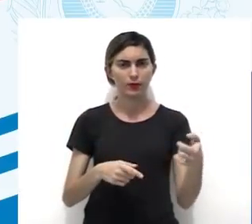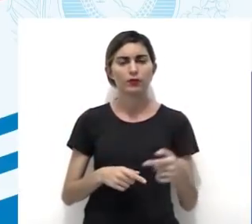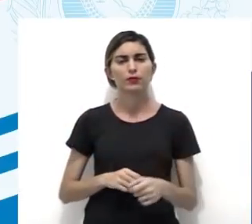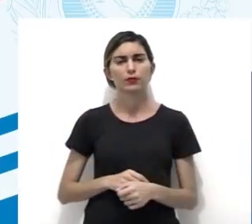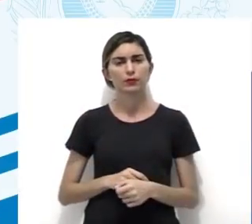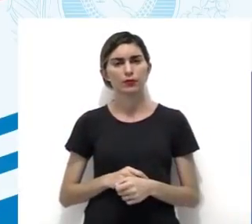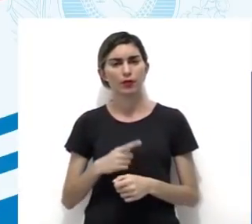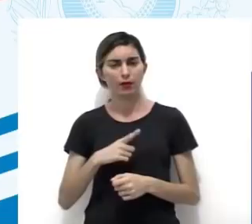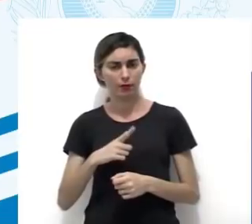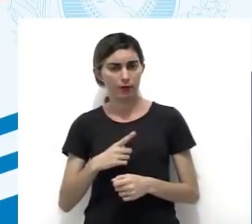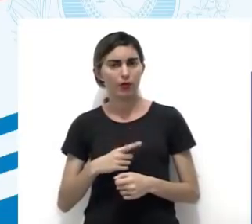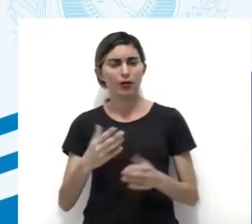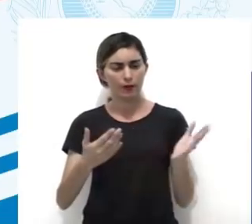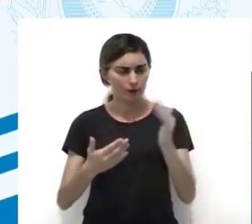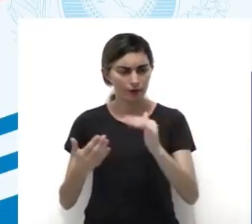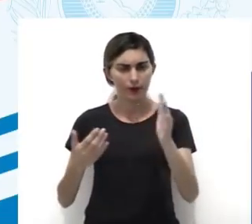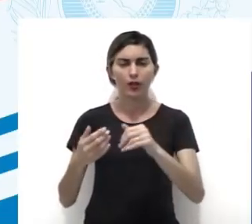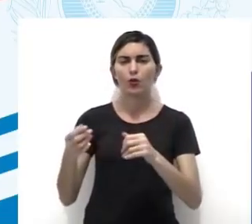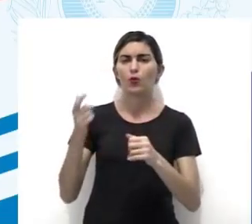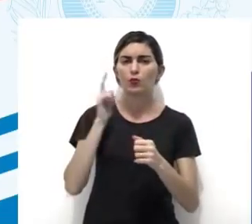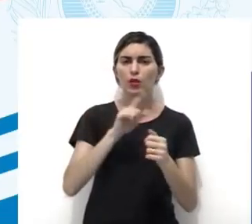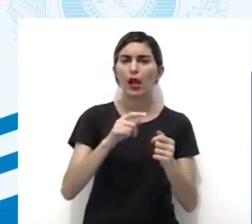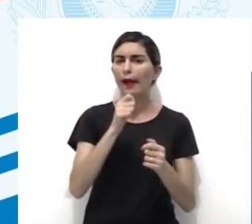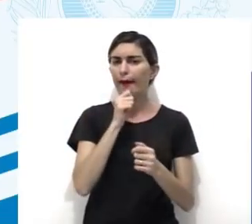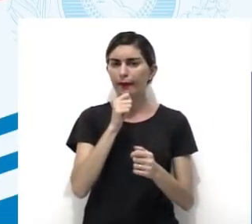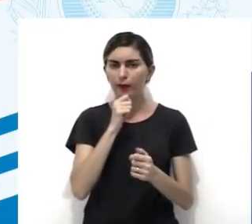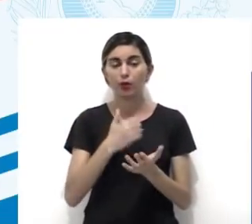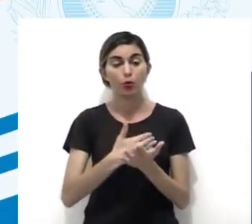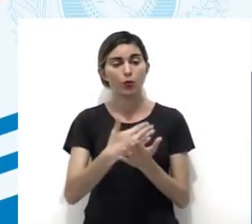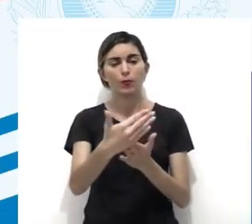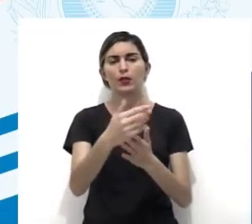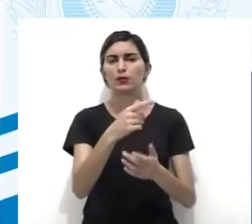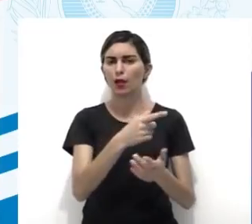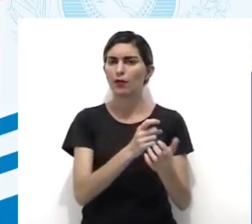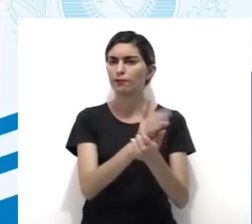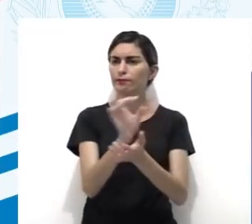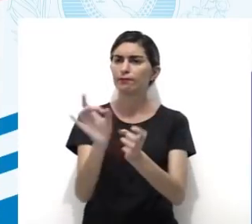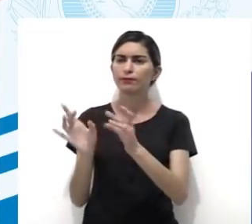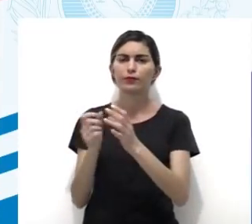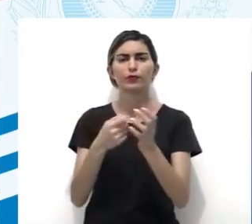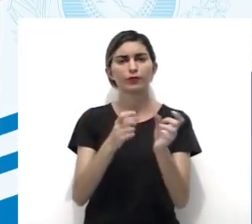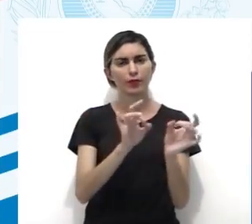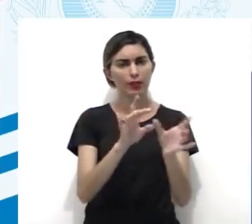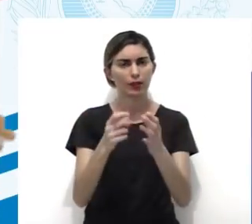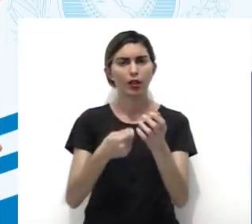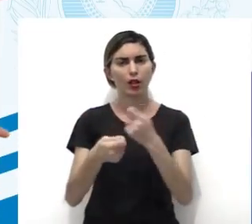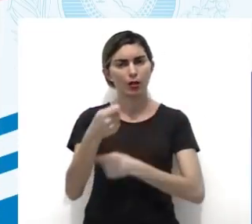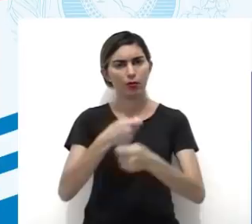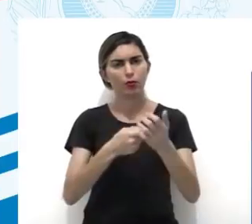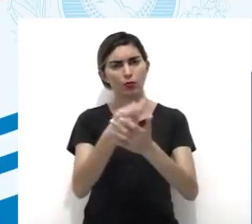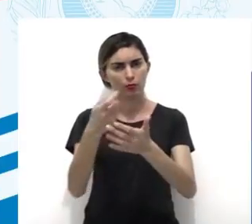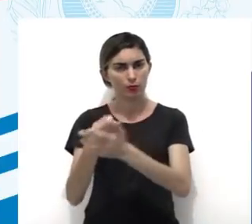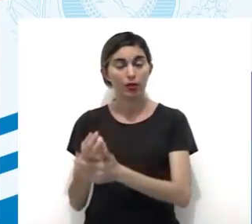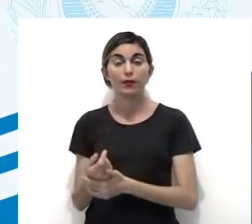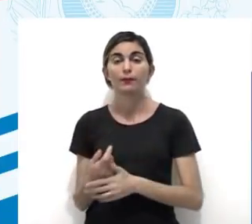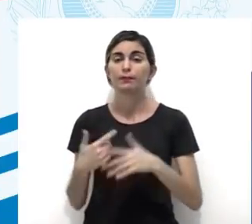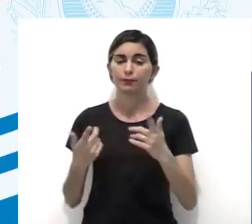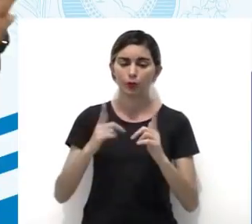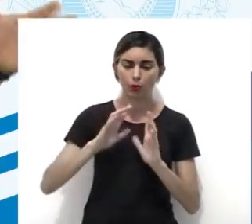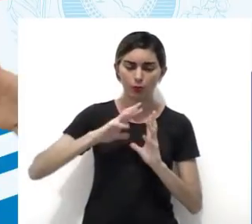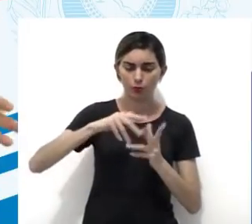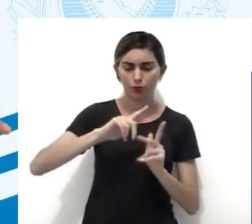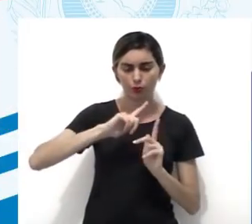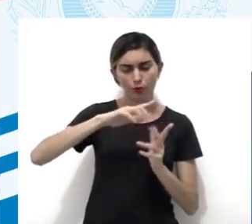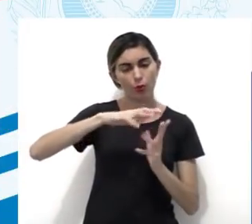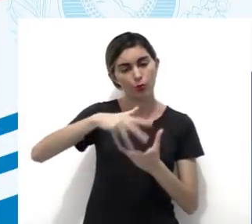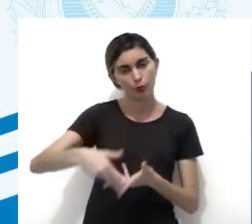desses espaços que ainda não estão consumindo para um espaço de consumo. A grande questão no mundo globalizado, no que diz